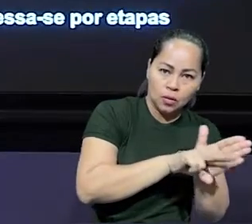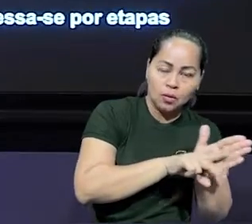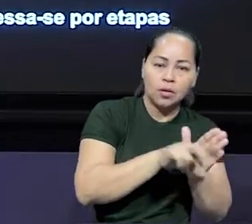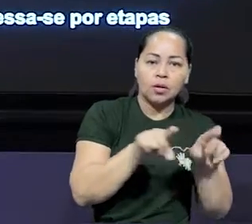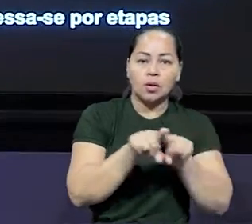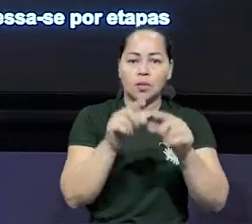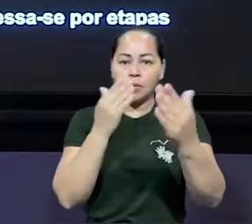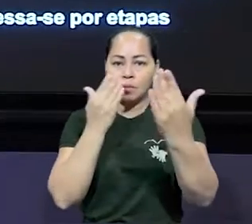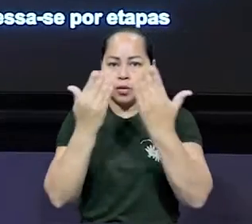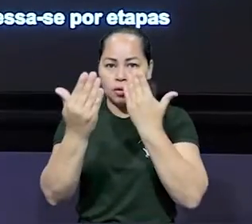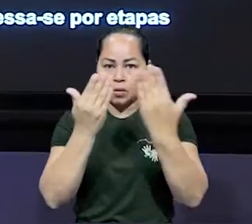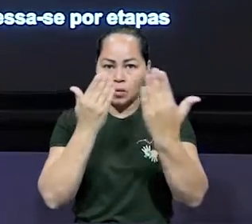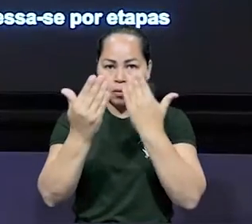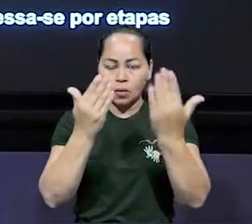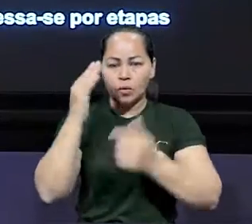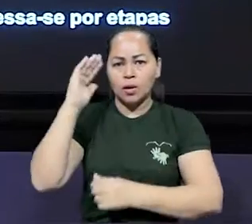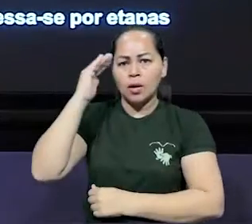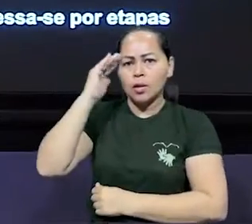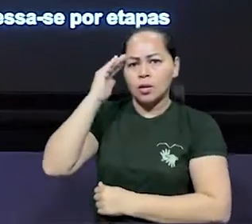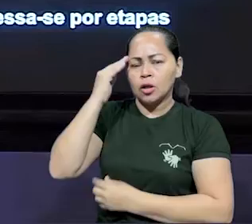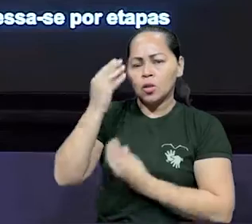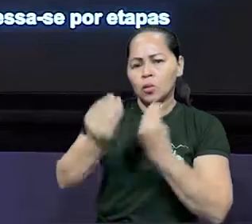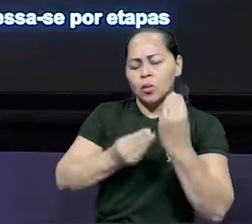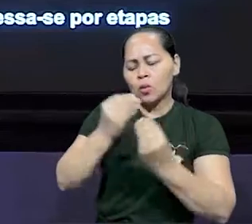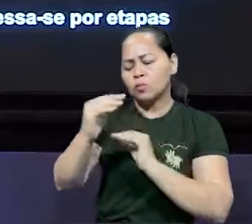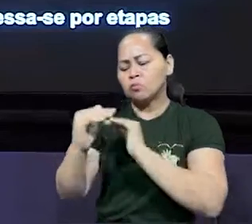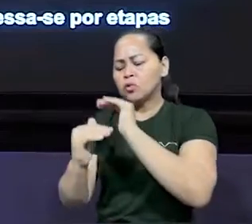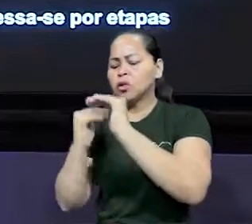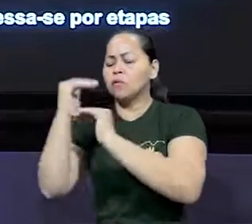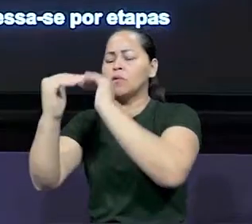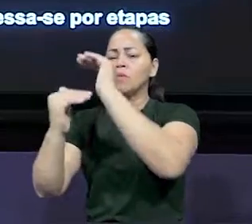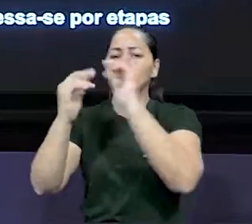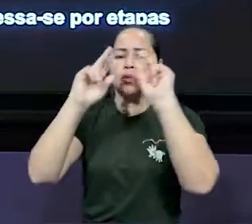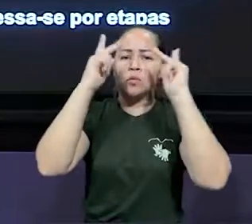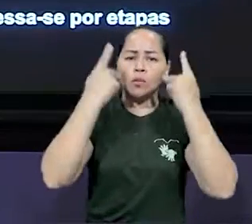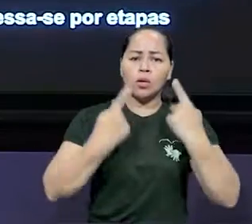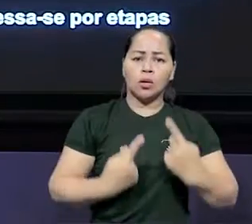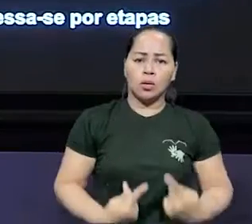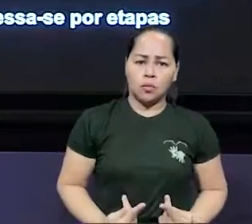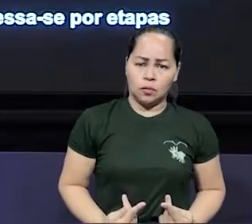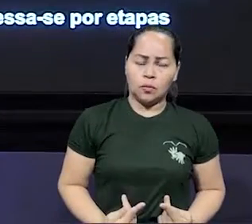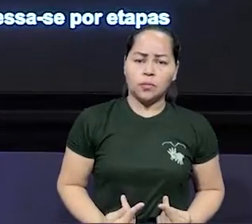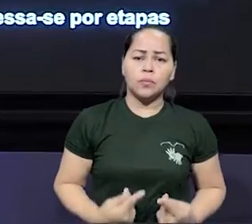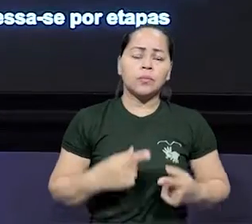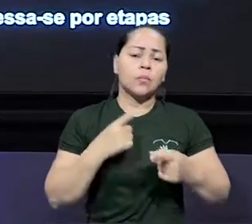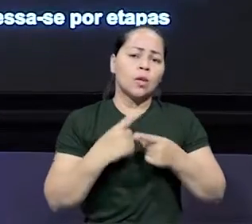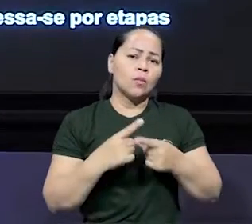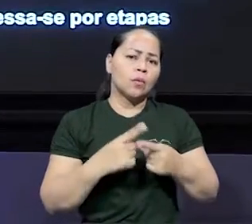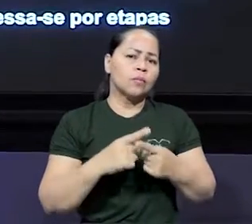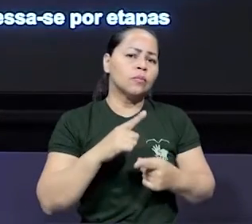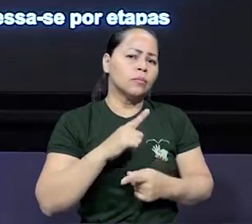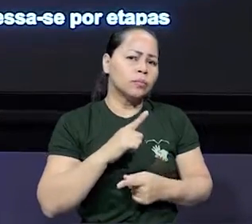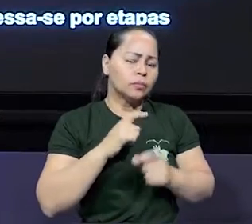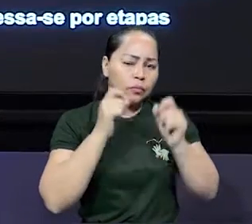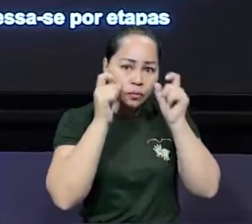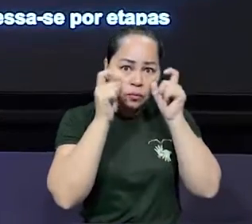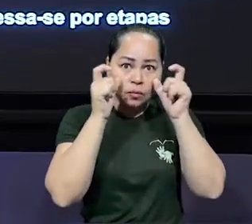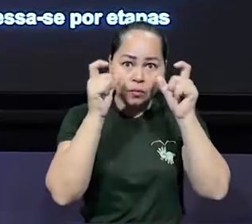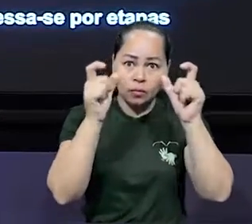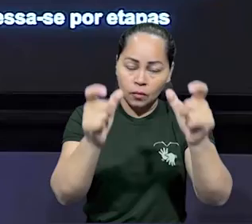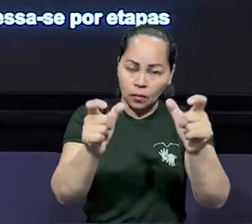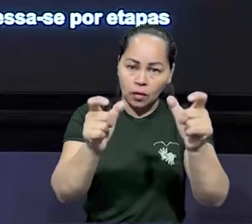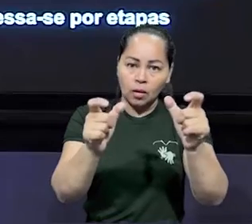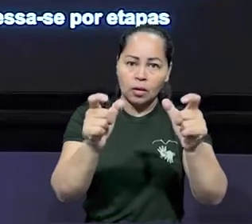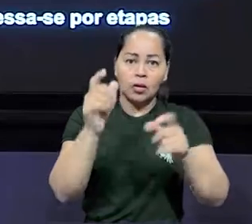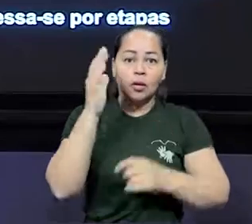dedicou a sua vida a compreender como se dá o desenvolvimento humano, porque ele tinha um interesse bastante